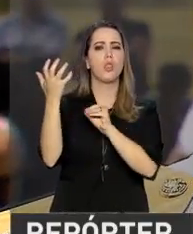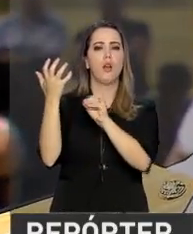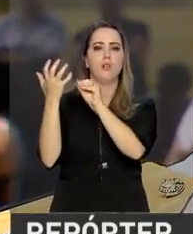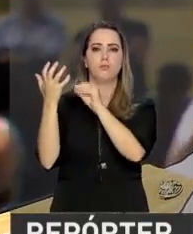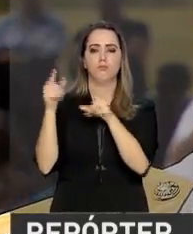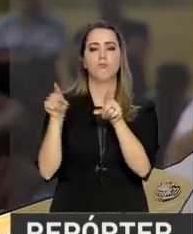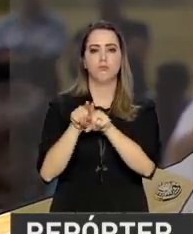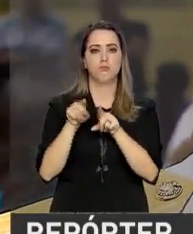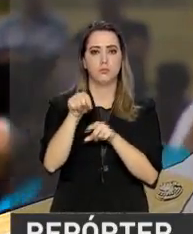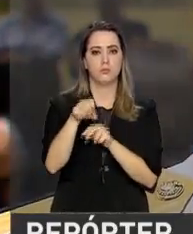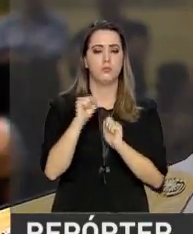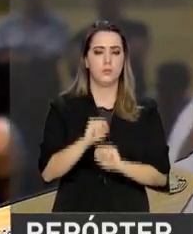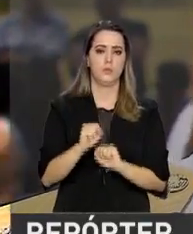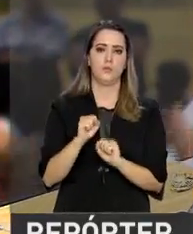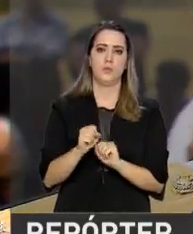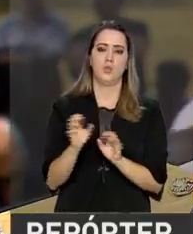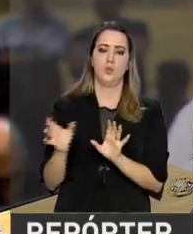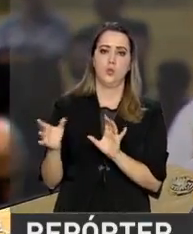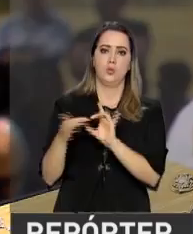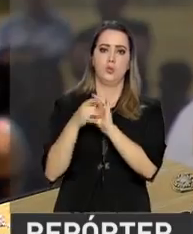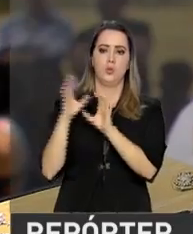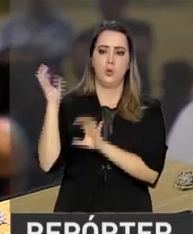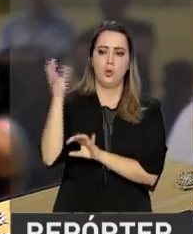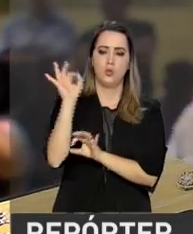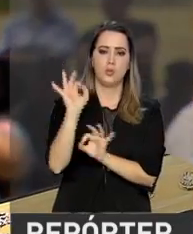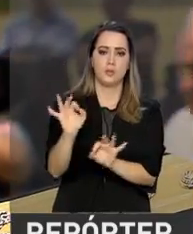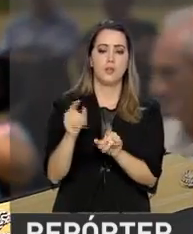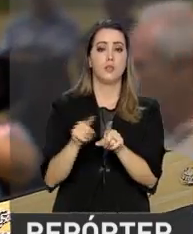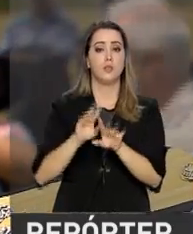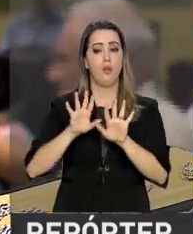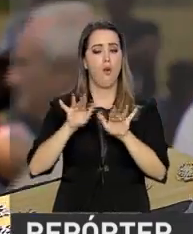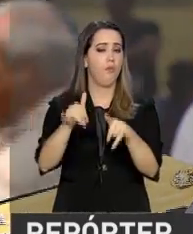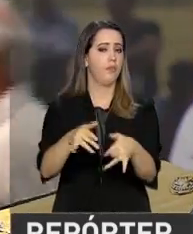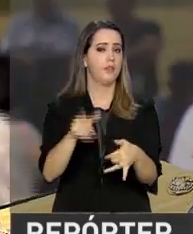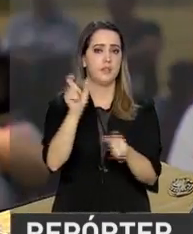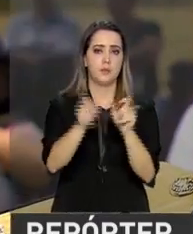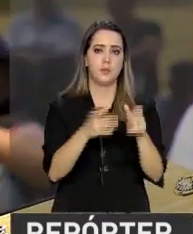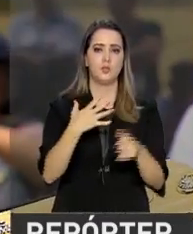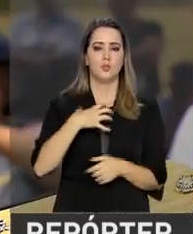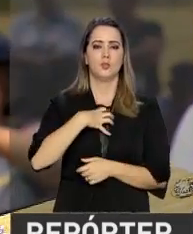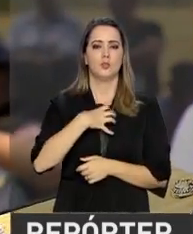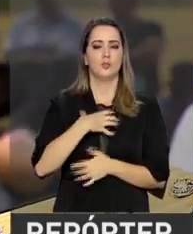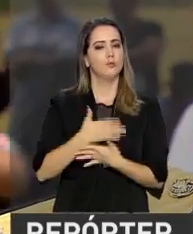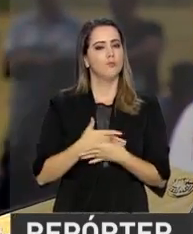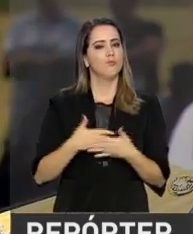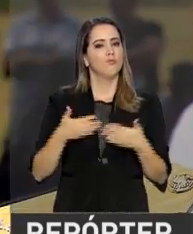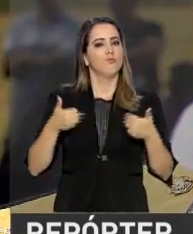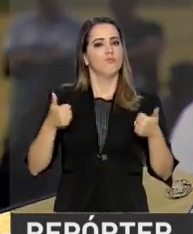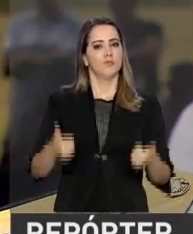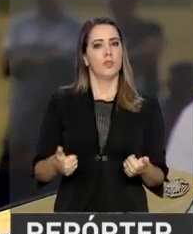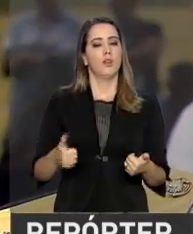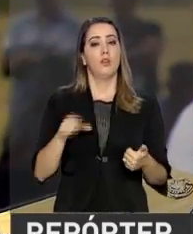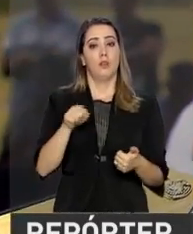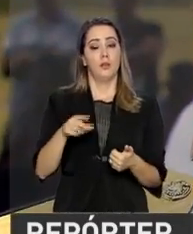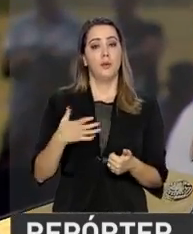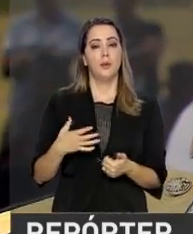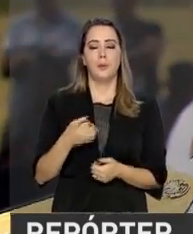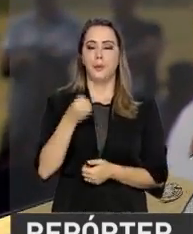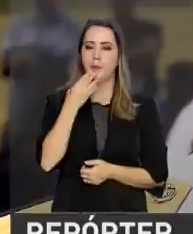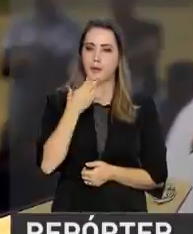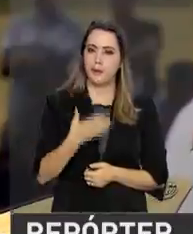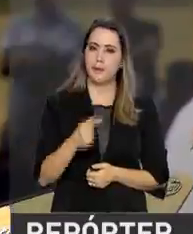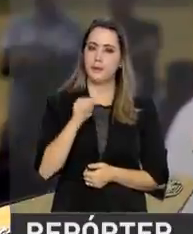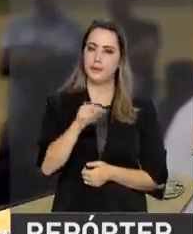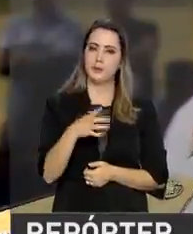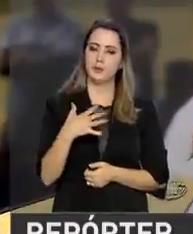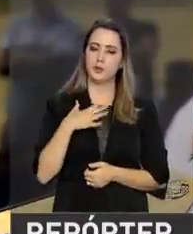uma vila ecológica e no final as pessoas se sentirem privilegiadas, prestigiadas, com autoestima, cuidando